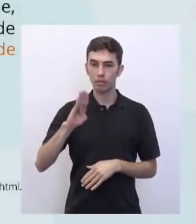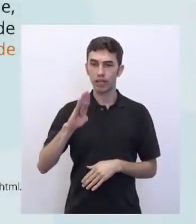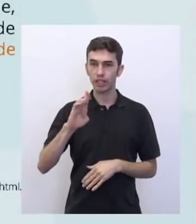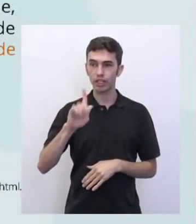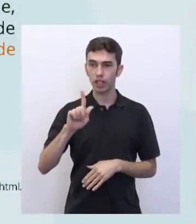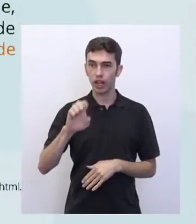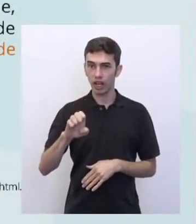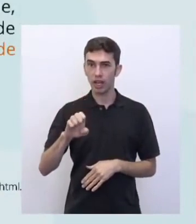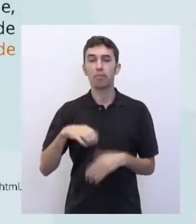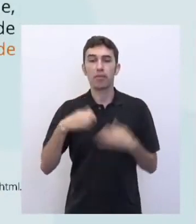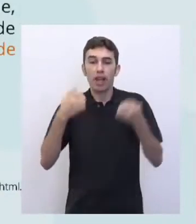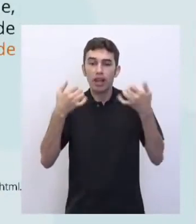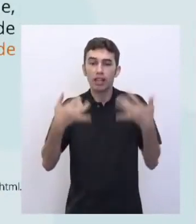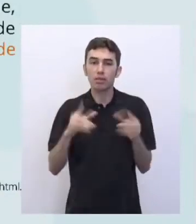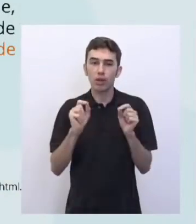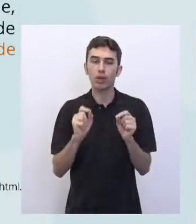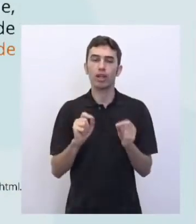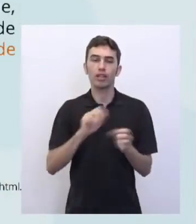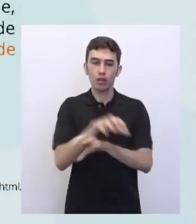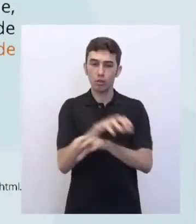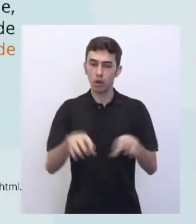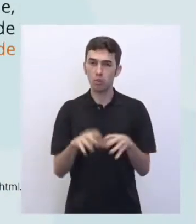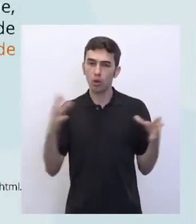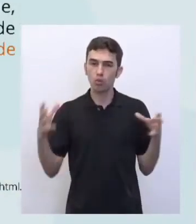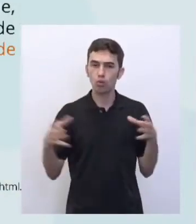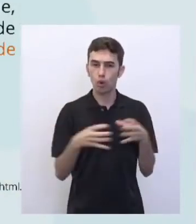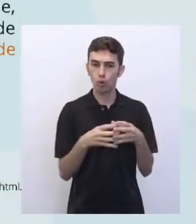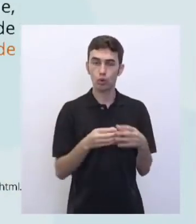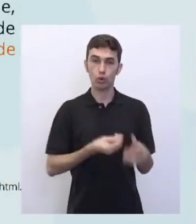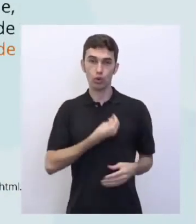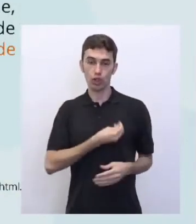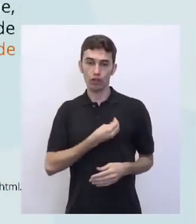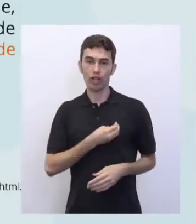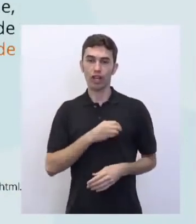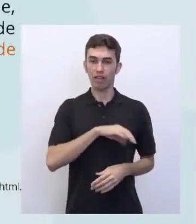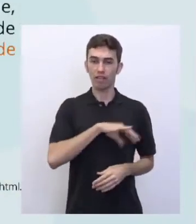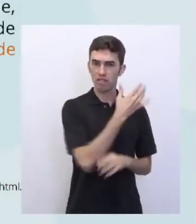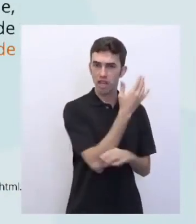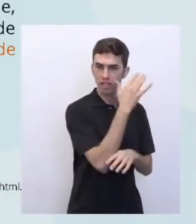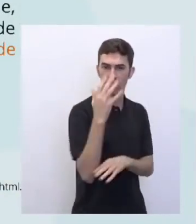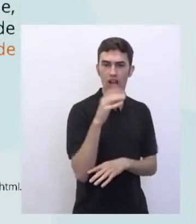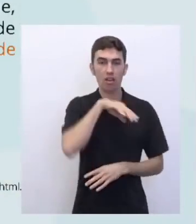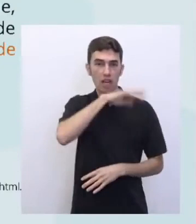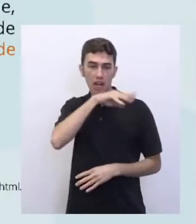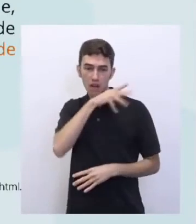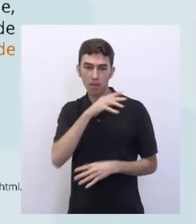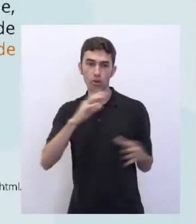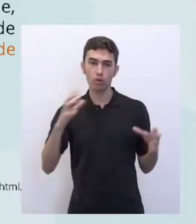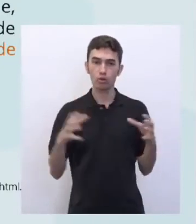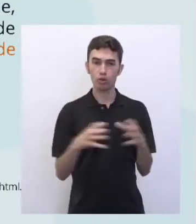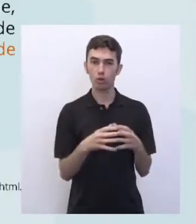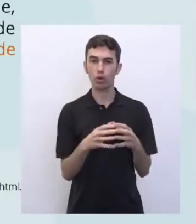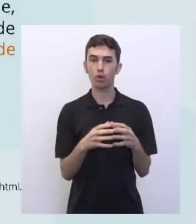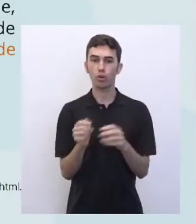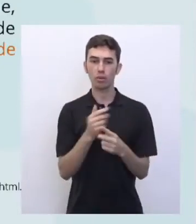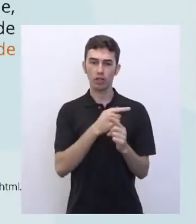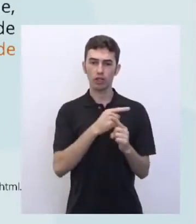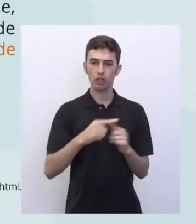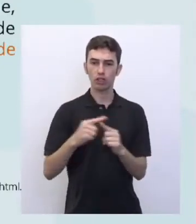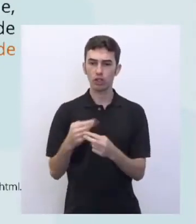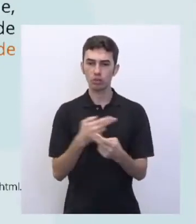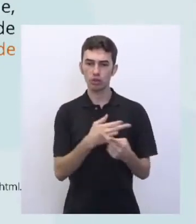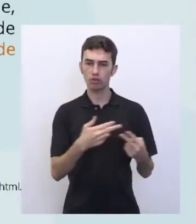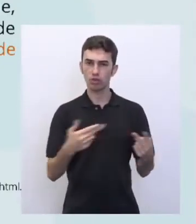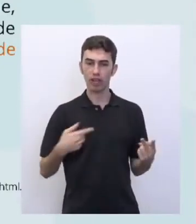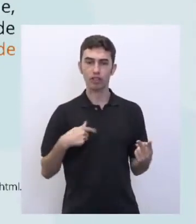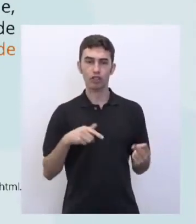bioma é um conjunto de vida vegetal e animal constituído pelo agrupamento de tipos de vegetação que